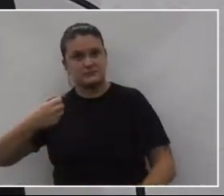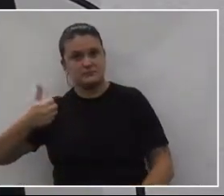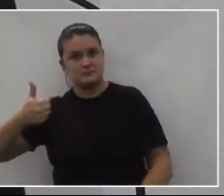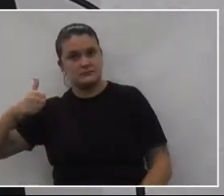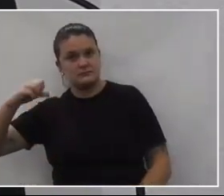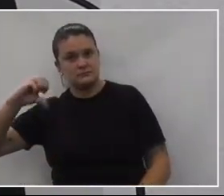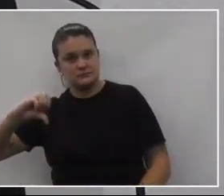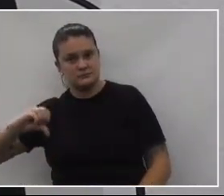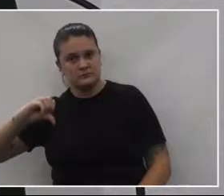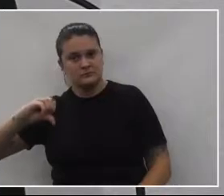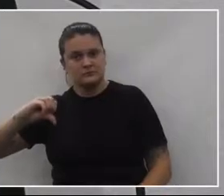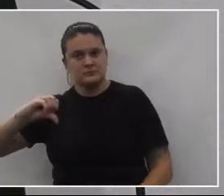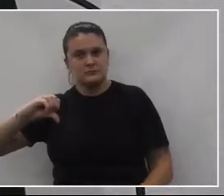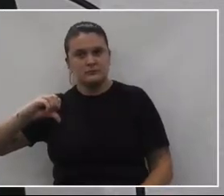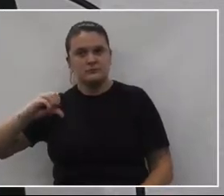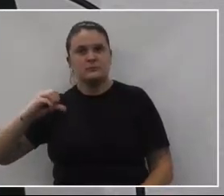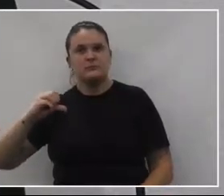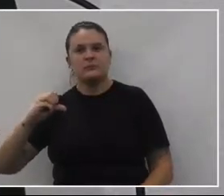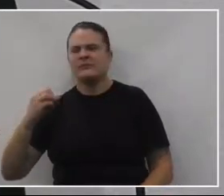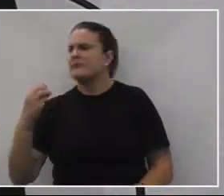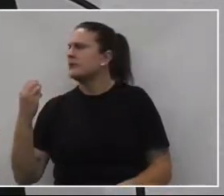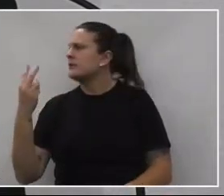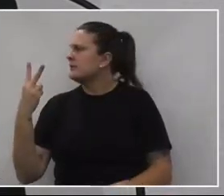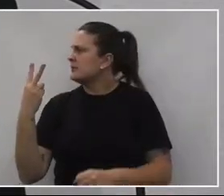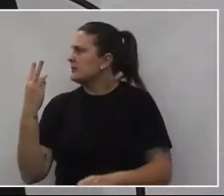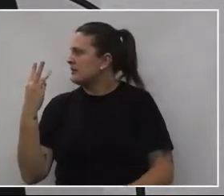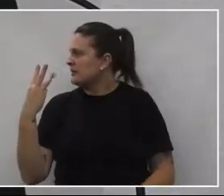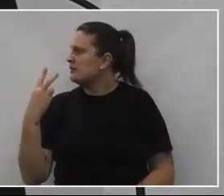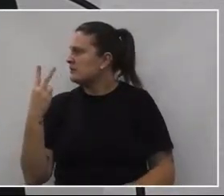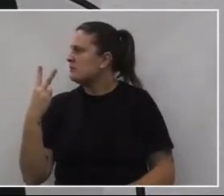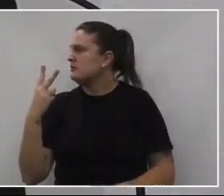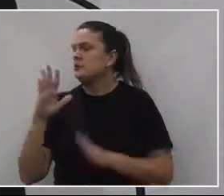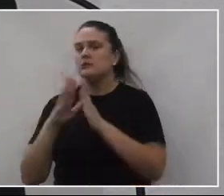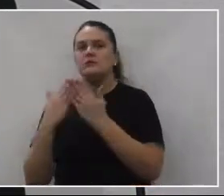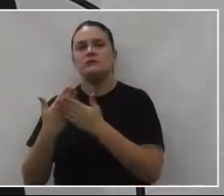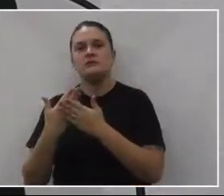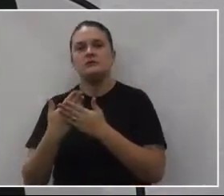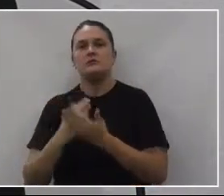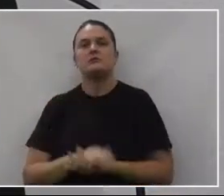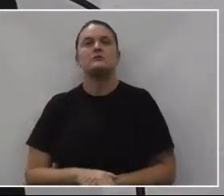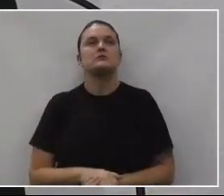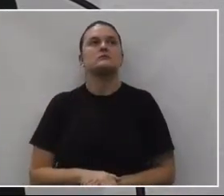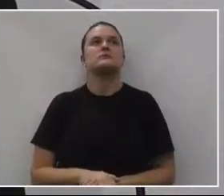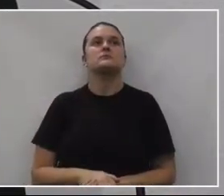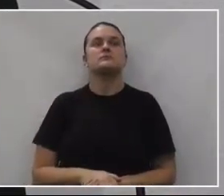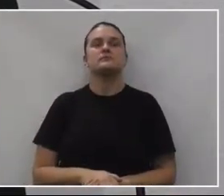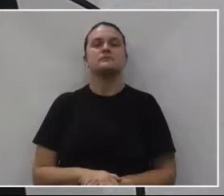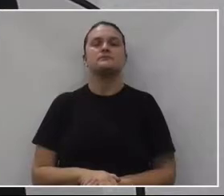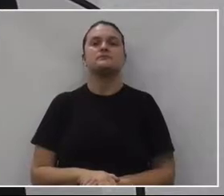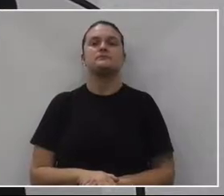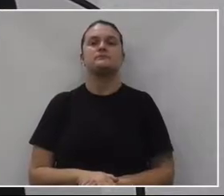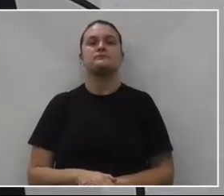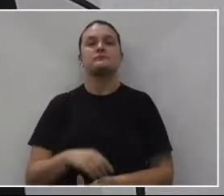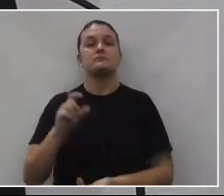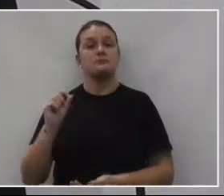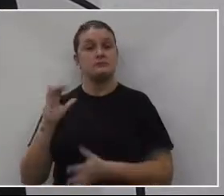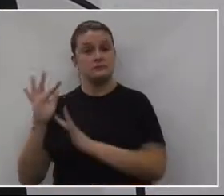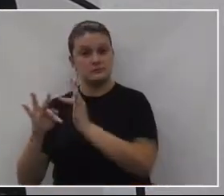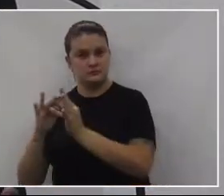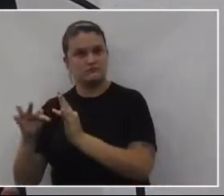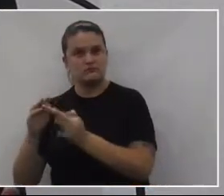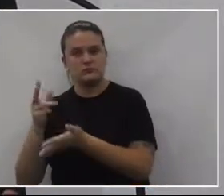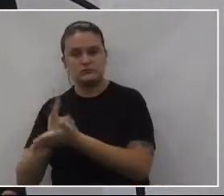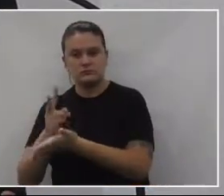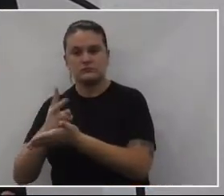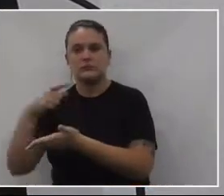2019. 3 escolas, Almires, 2, né? Nós acertamos 2, né? E aquilo que funcionar, nós vamos com